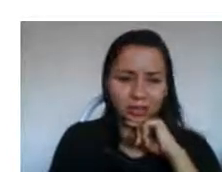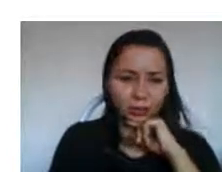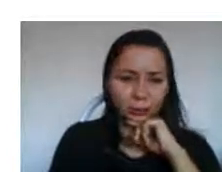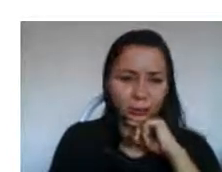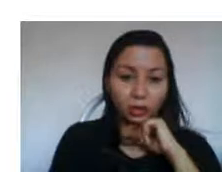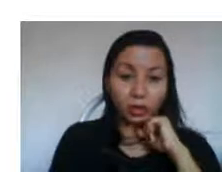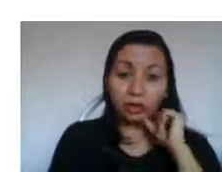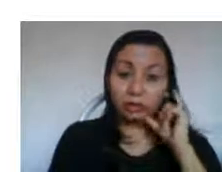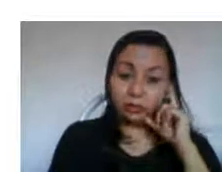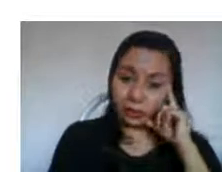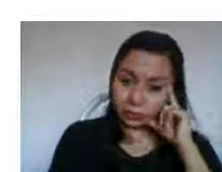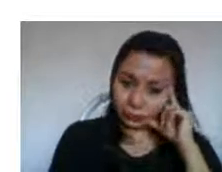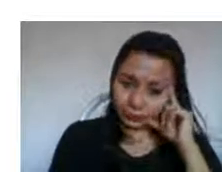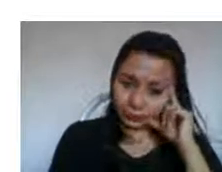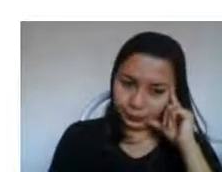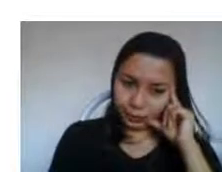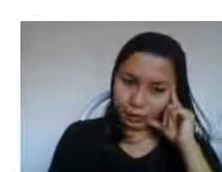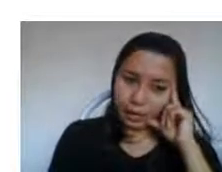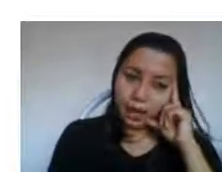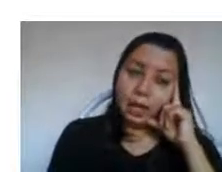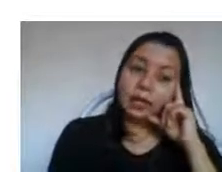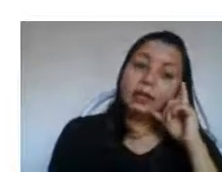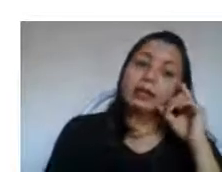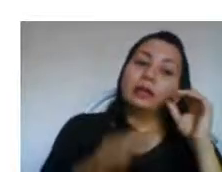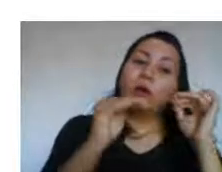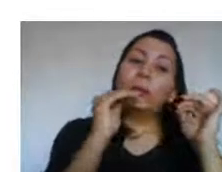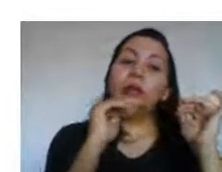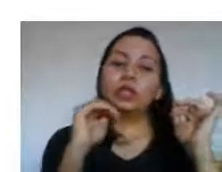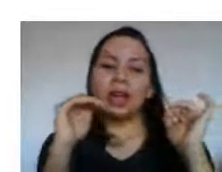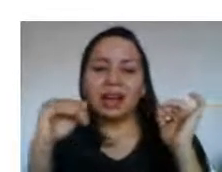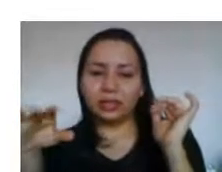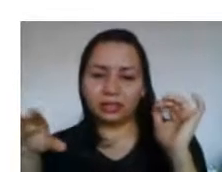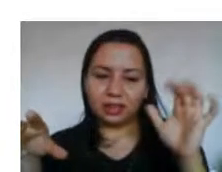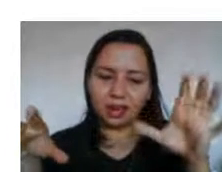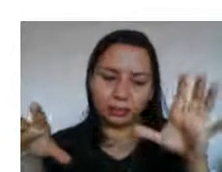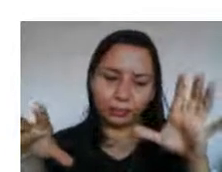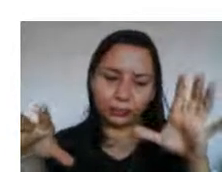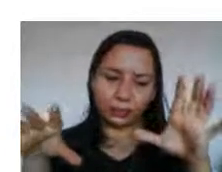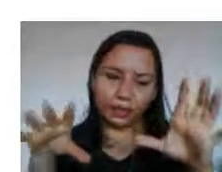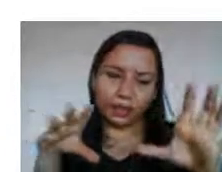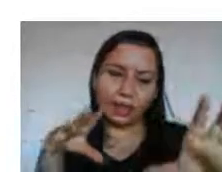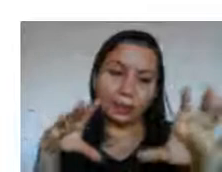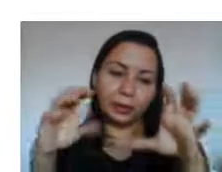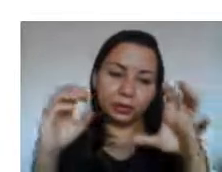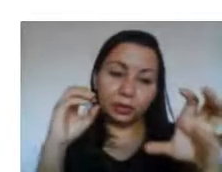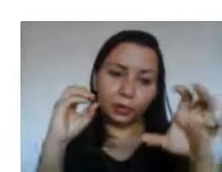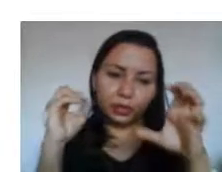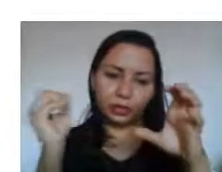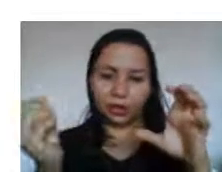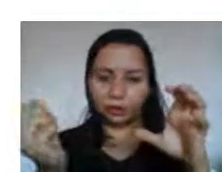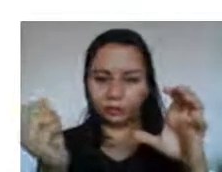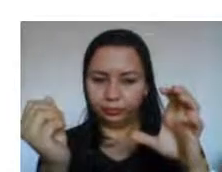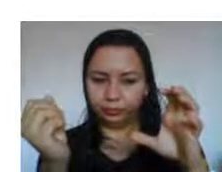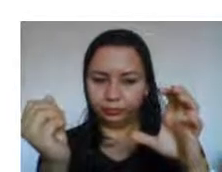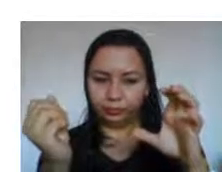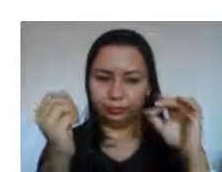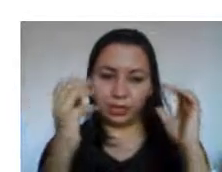trazer aqui? Vejam. O pontilhado desse gráfico, ele representa o